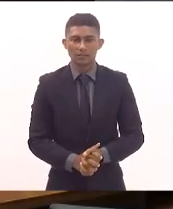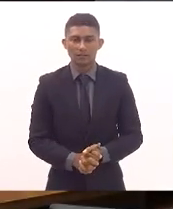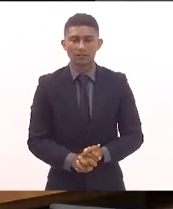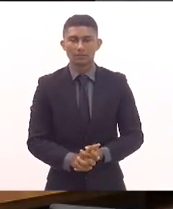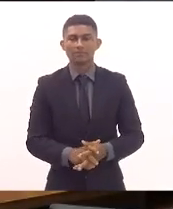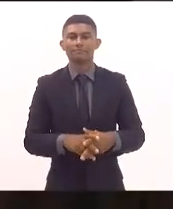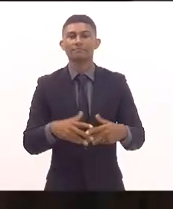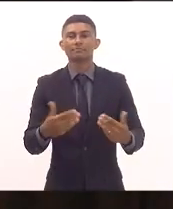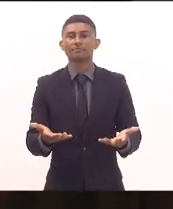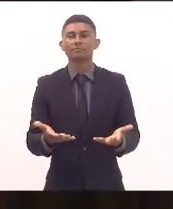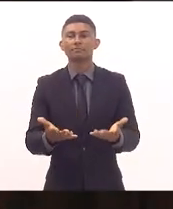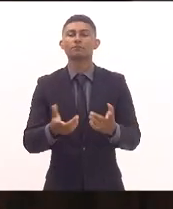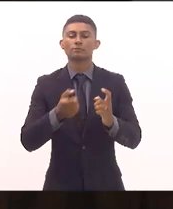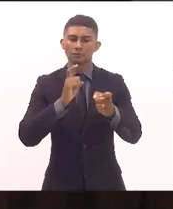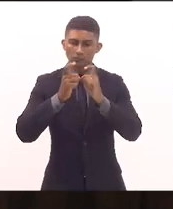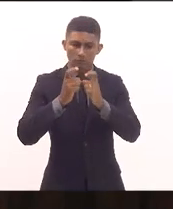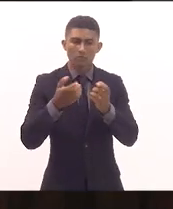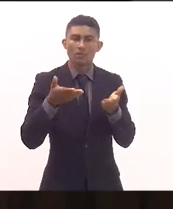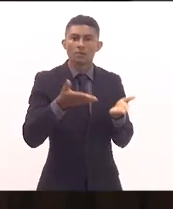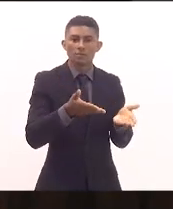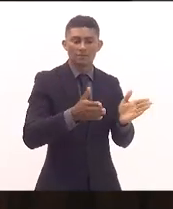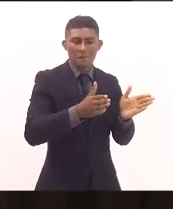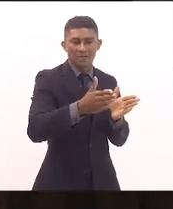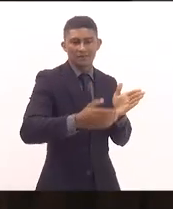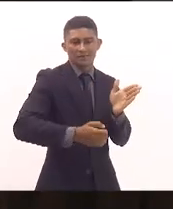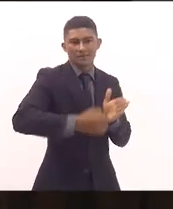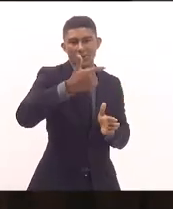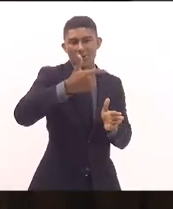Está aberta a segunda sessão extraordinária do dia,